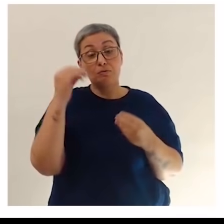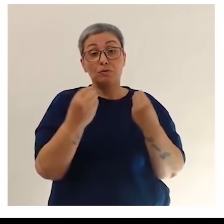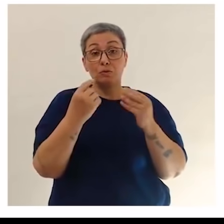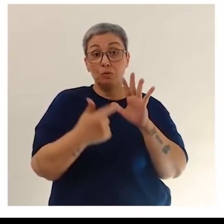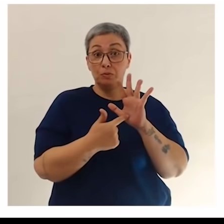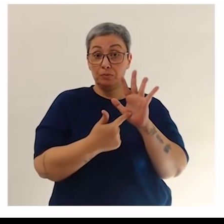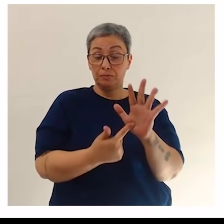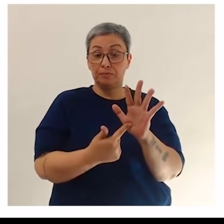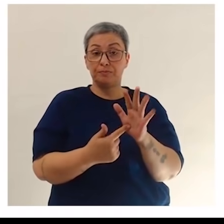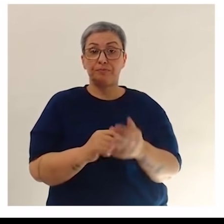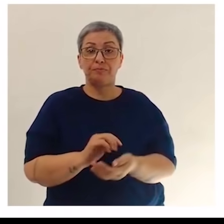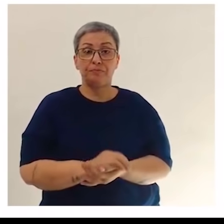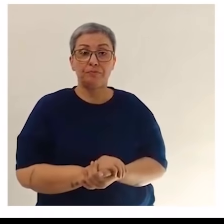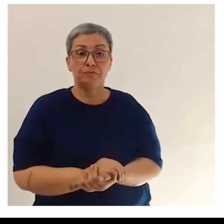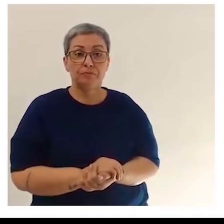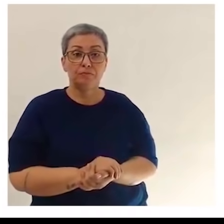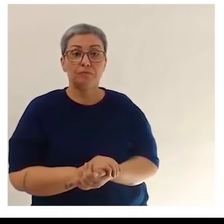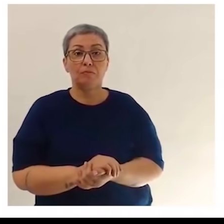que eu vou mostrar aqui.